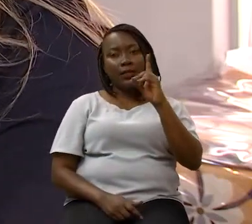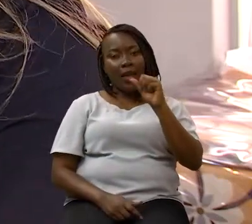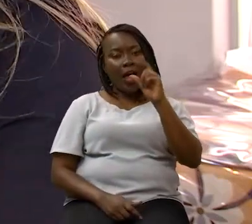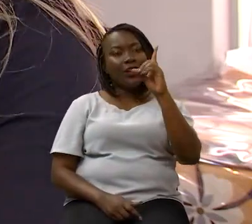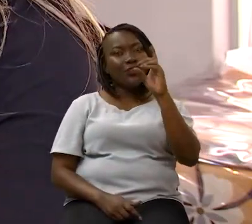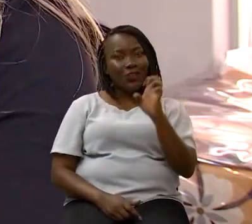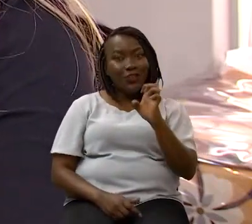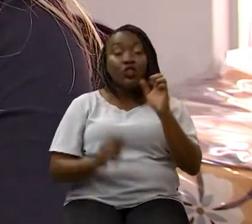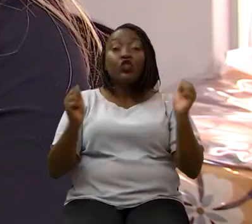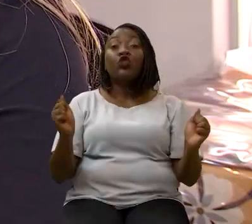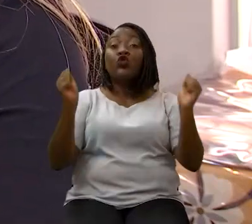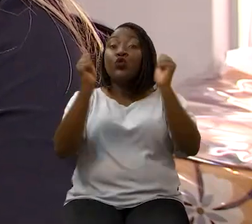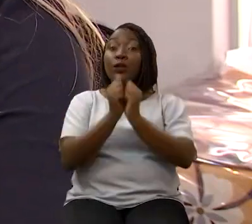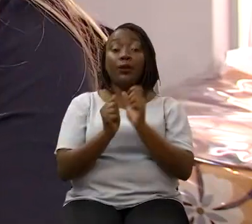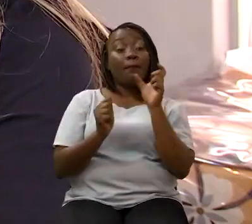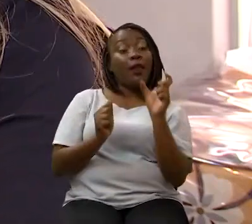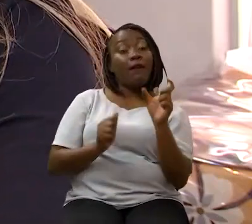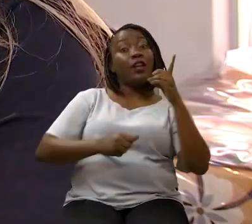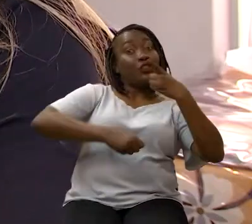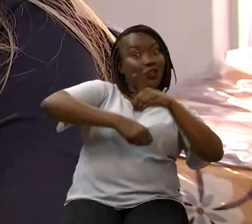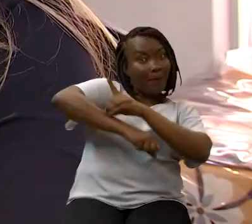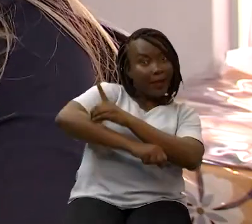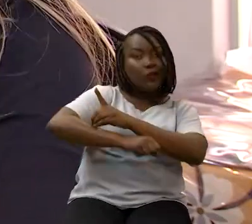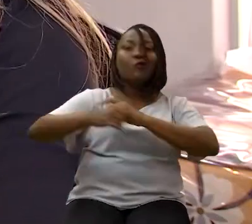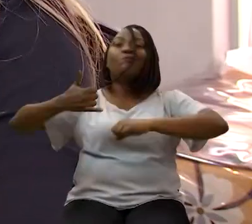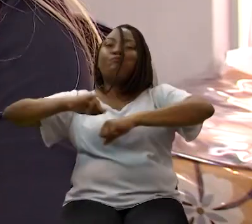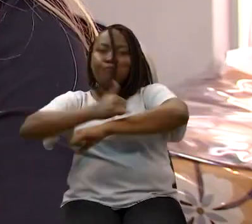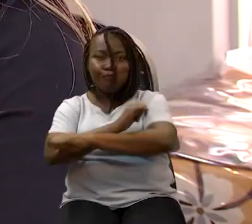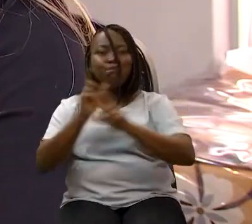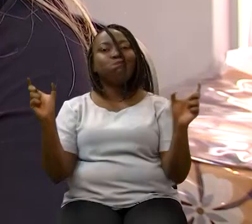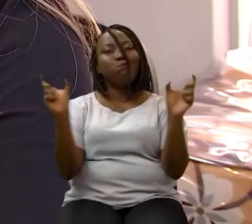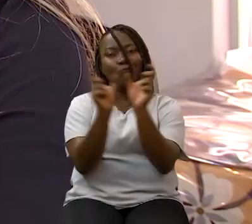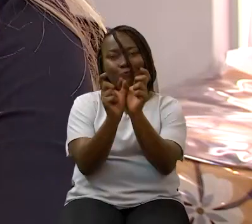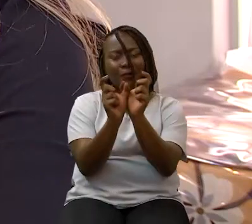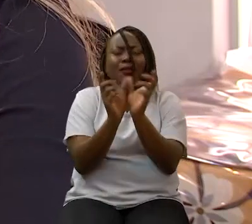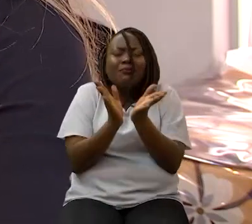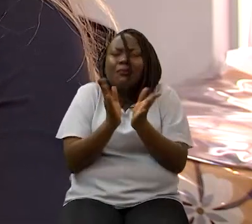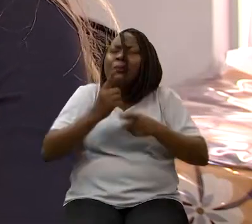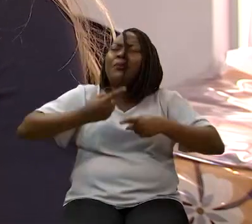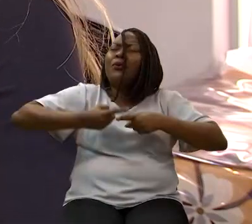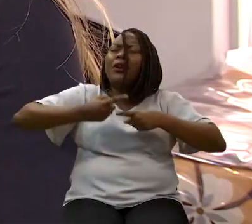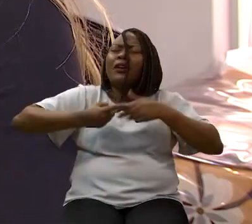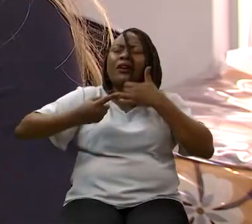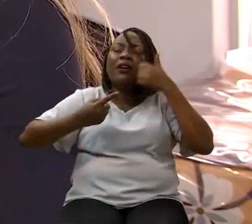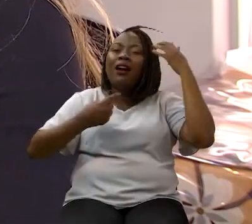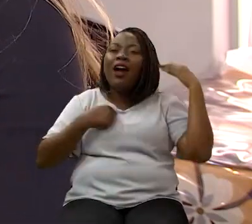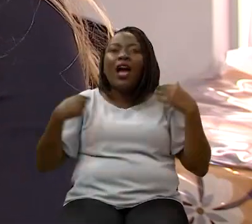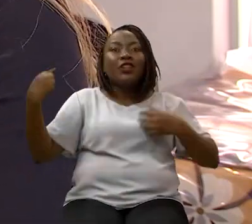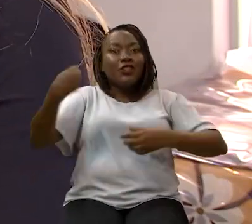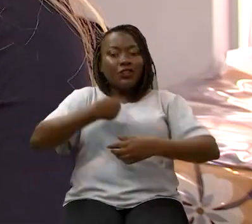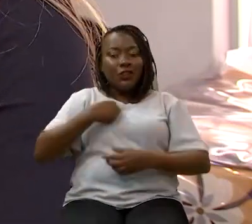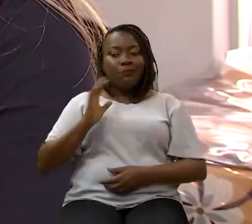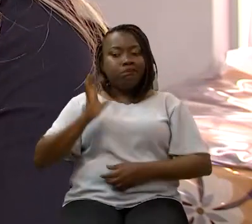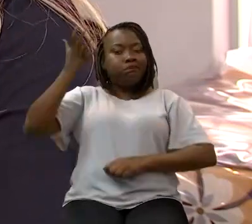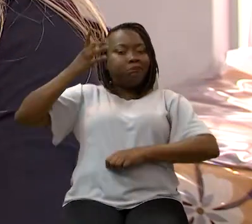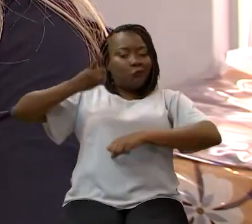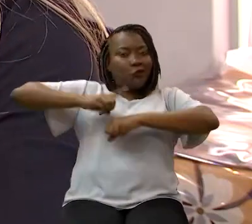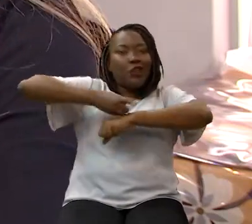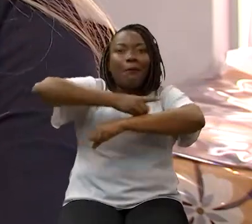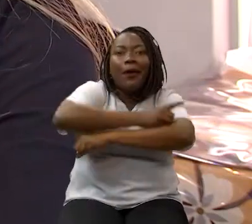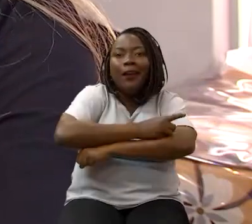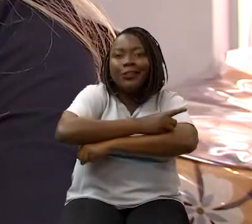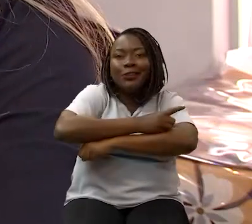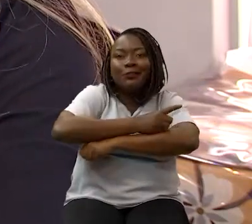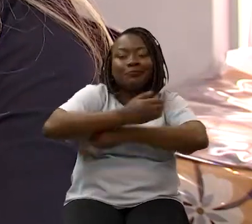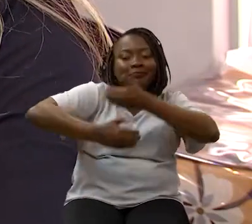diabesidade, que é a junção da palavra diabetes e obesidade. Então, por que que a gente fica diabético